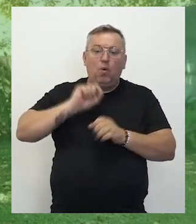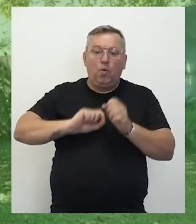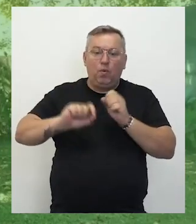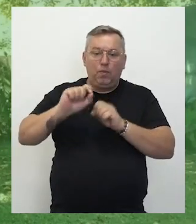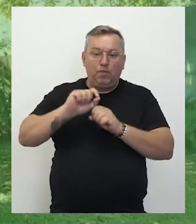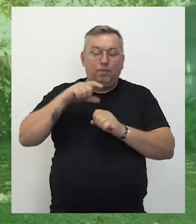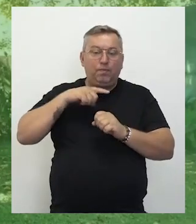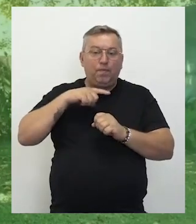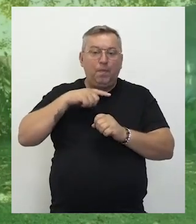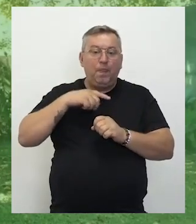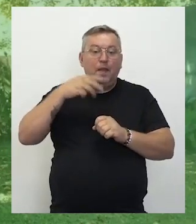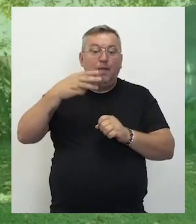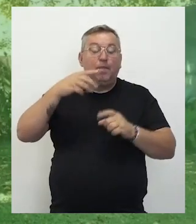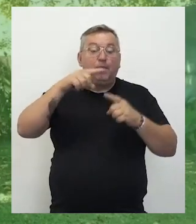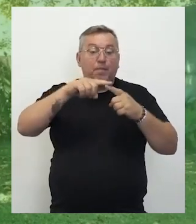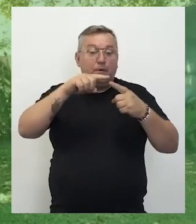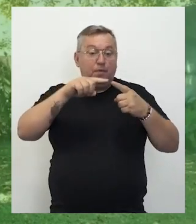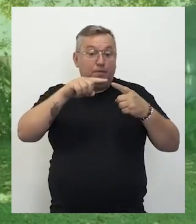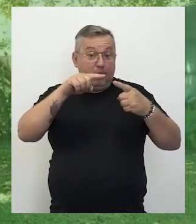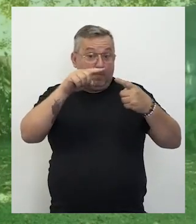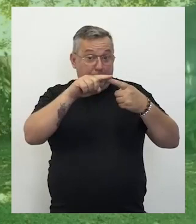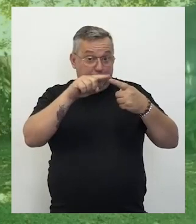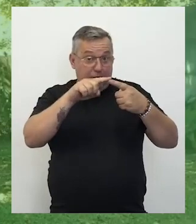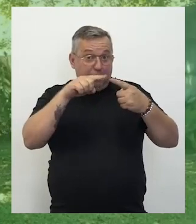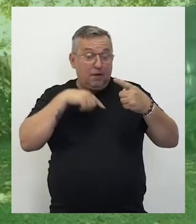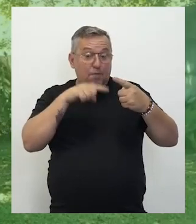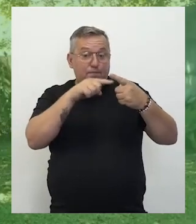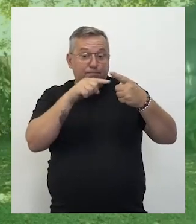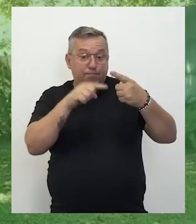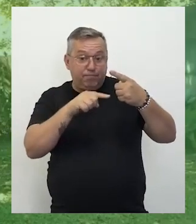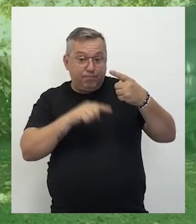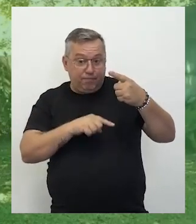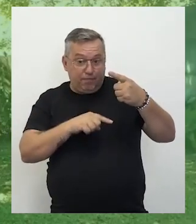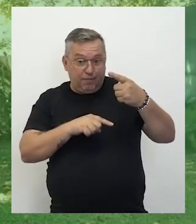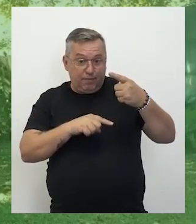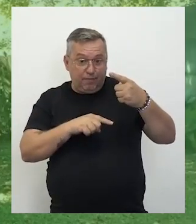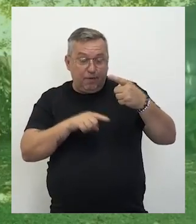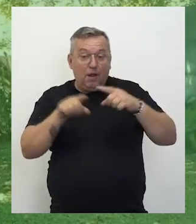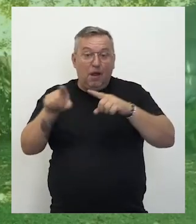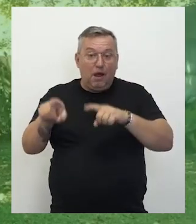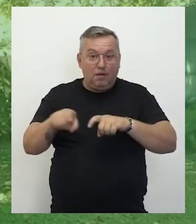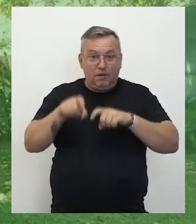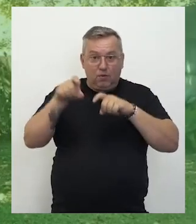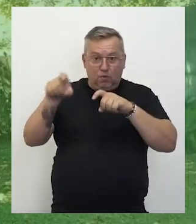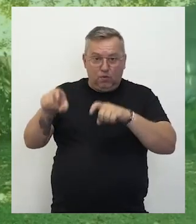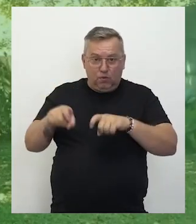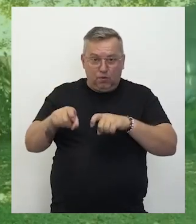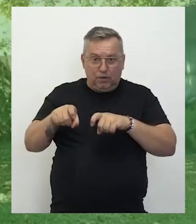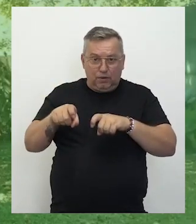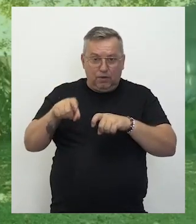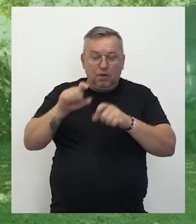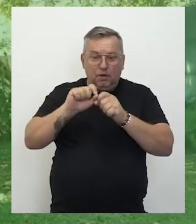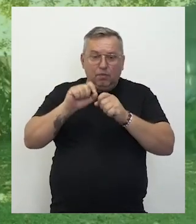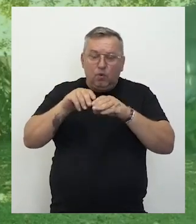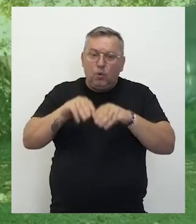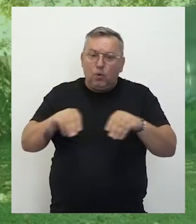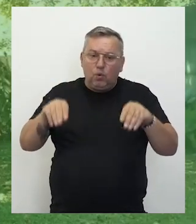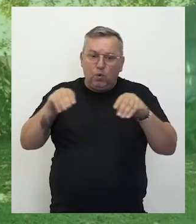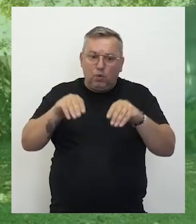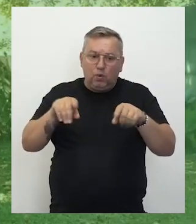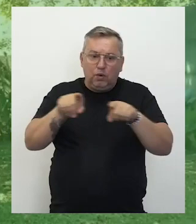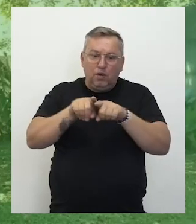3 atividades principais dentre as atividades primárias: a agricultura, que é o cultivo do solo,